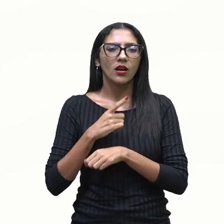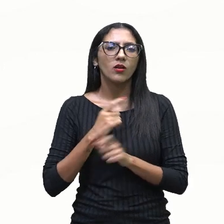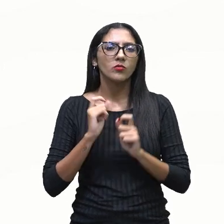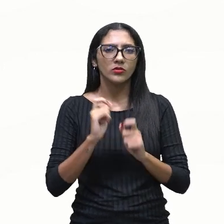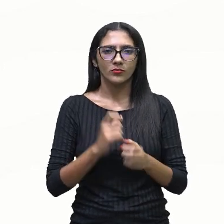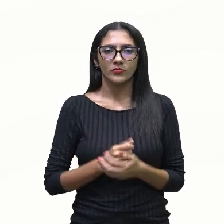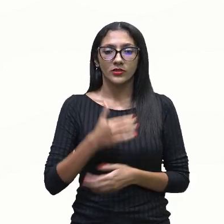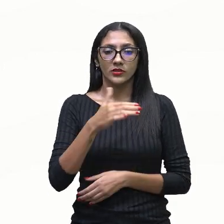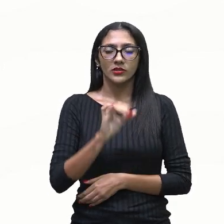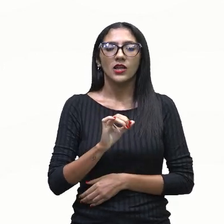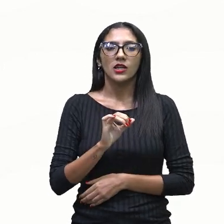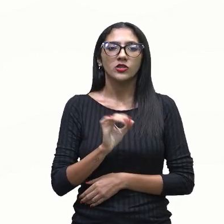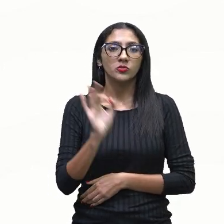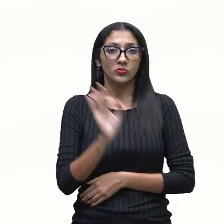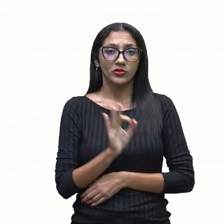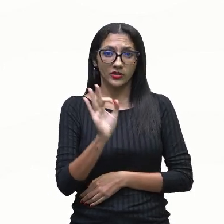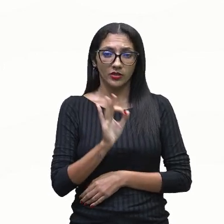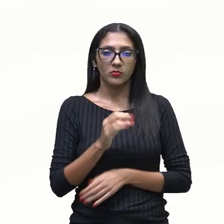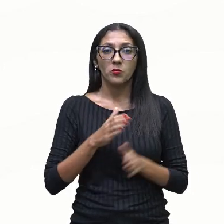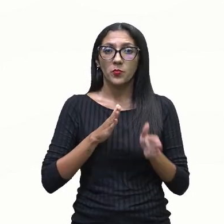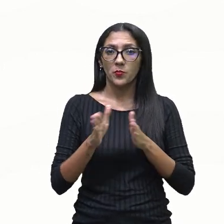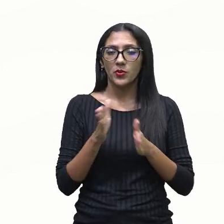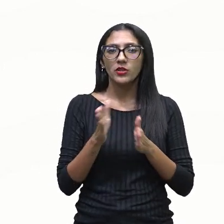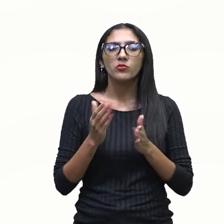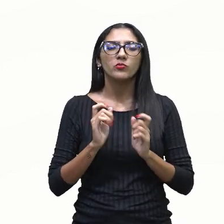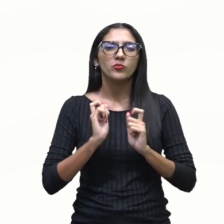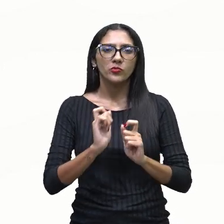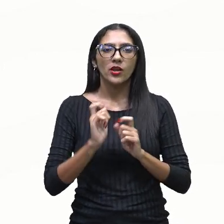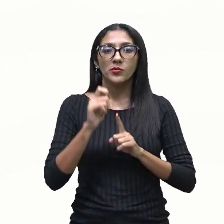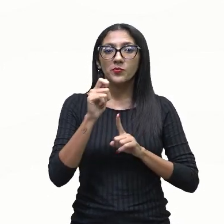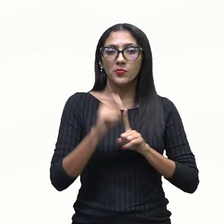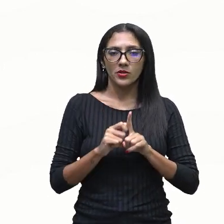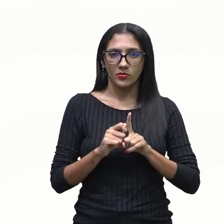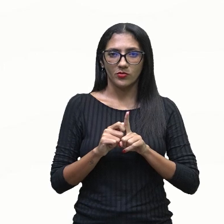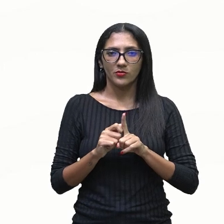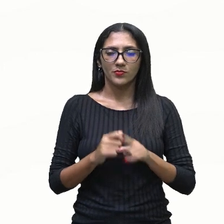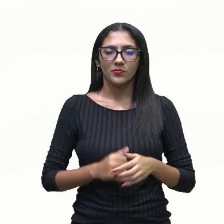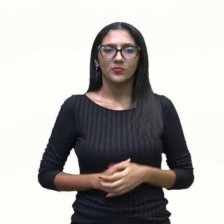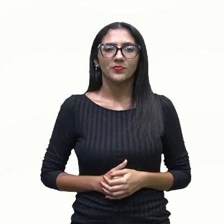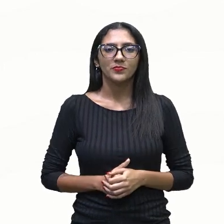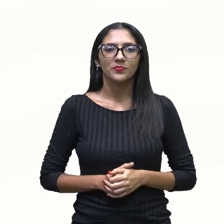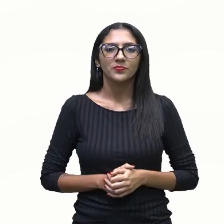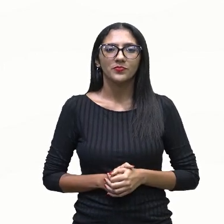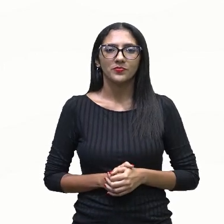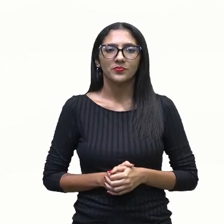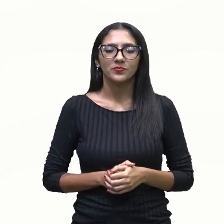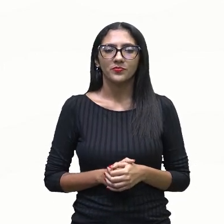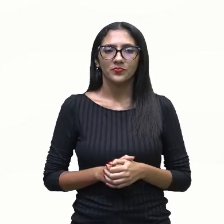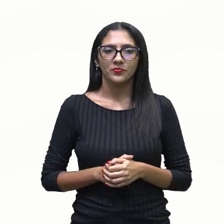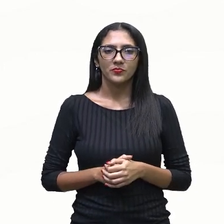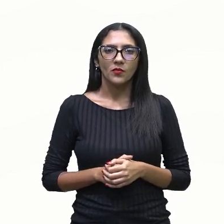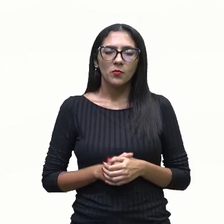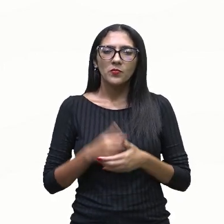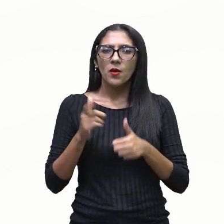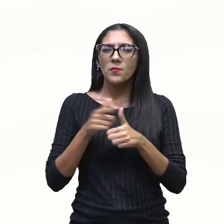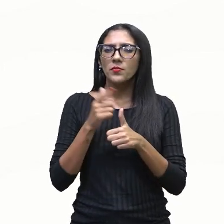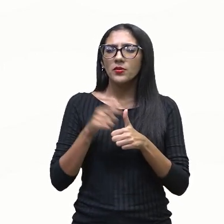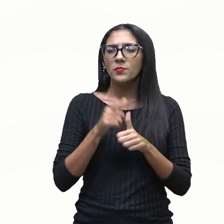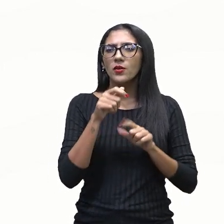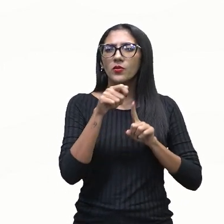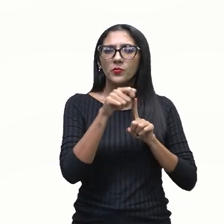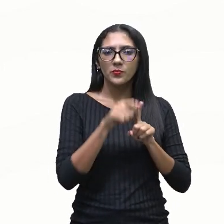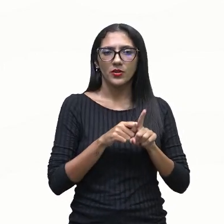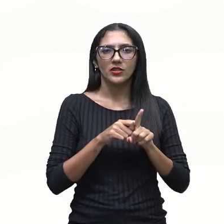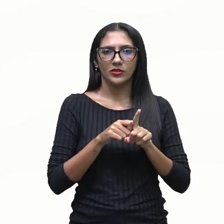a 10% ao mês, 10% AM. No primeiro mês, vamos colocar aqui,